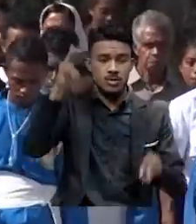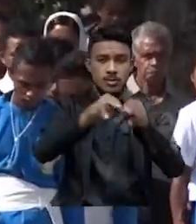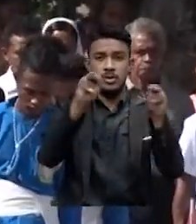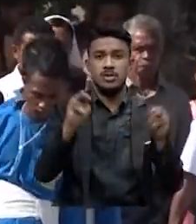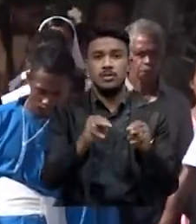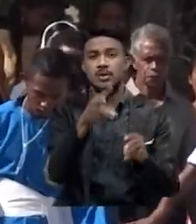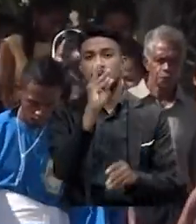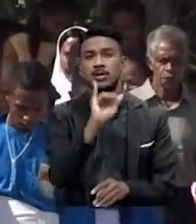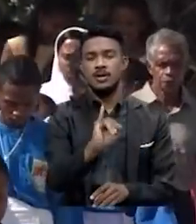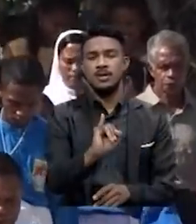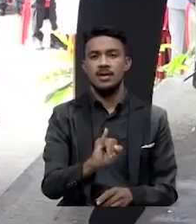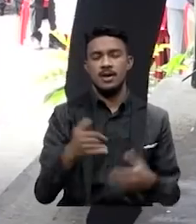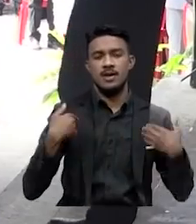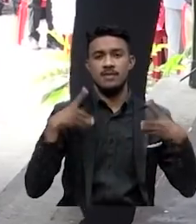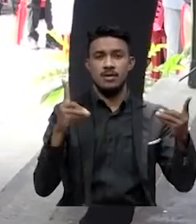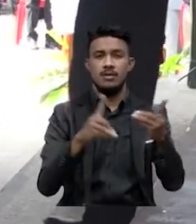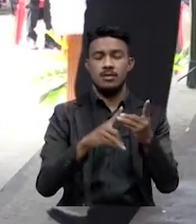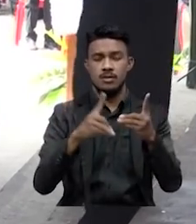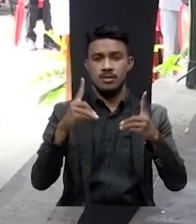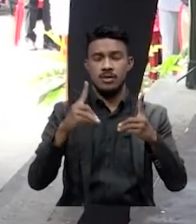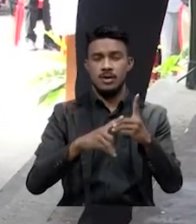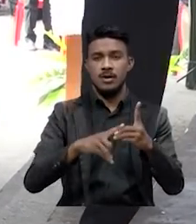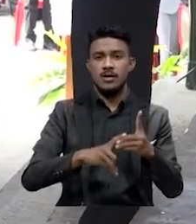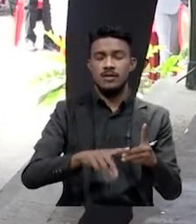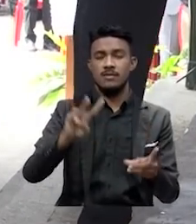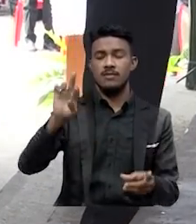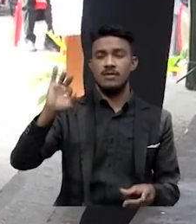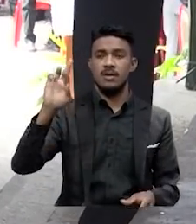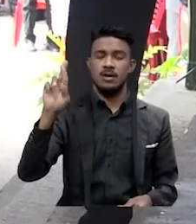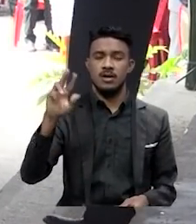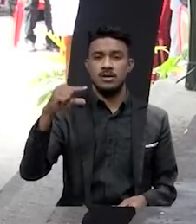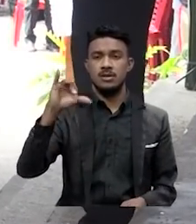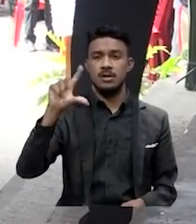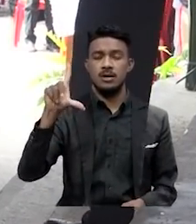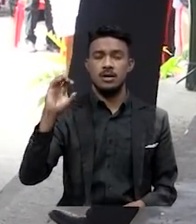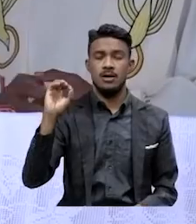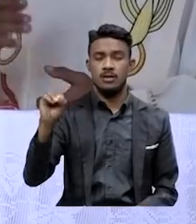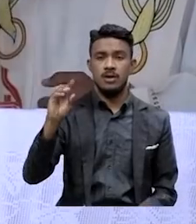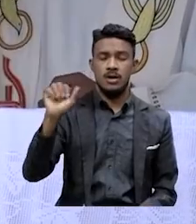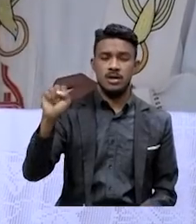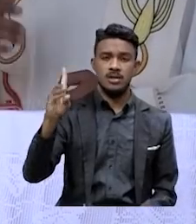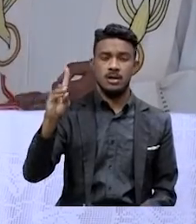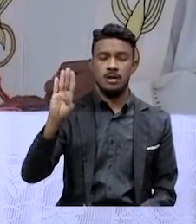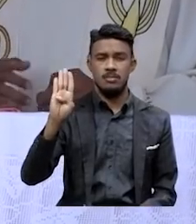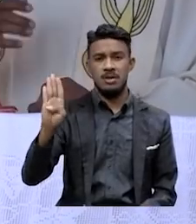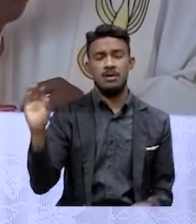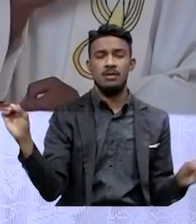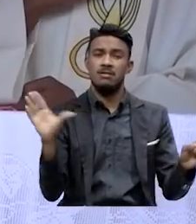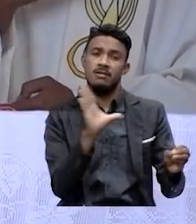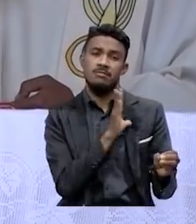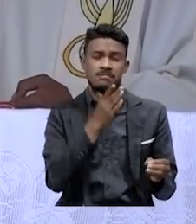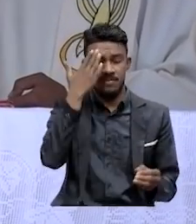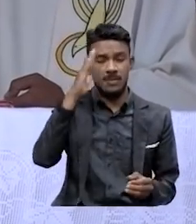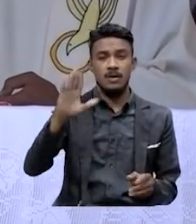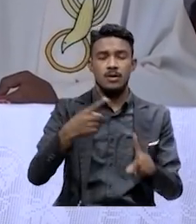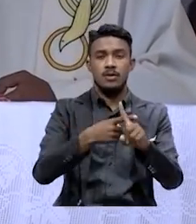metropolitana Dili. Iha lorong ne arsebispu Dom Virgílio do Carmo da Silva SDB la espera katak husi